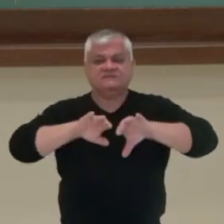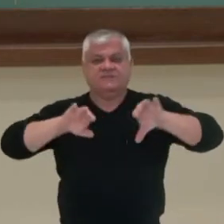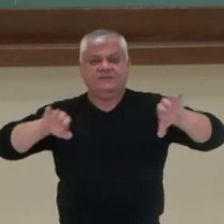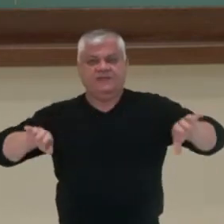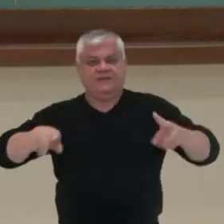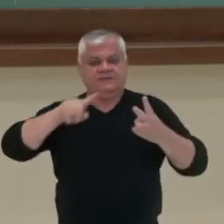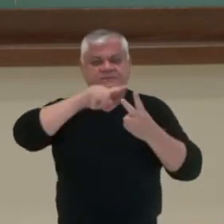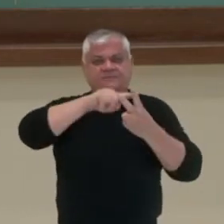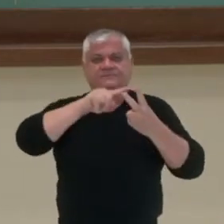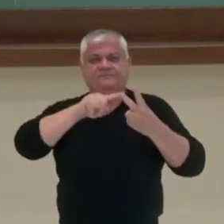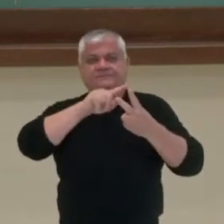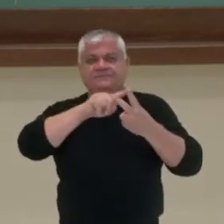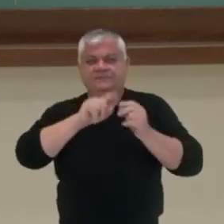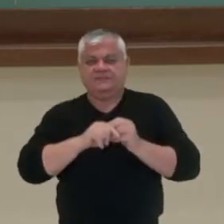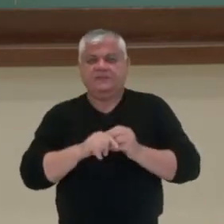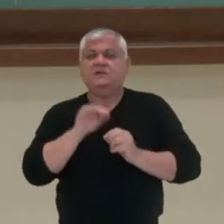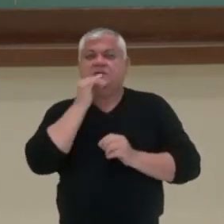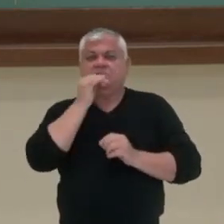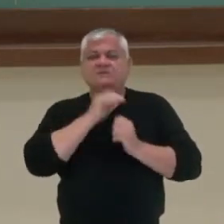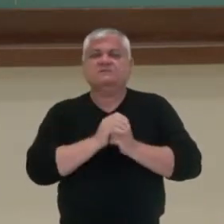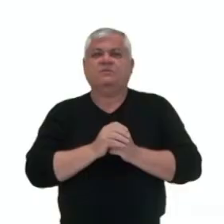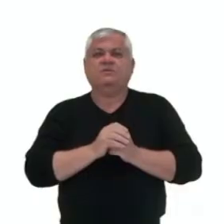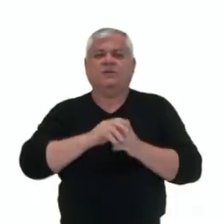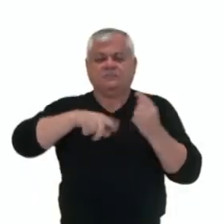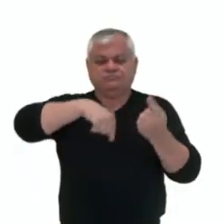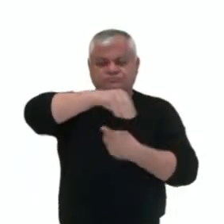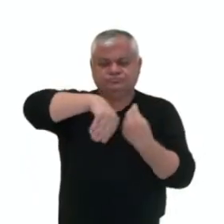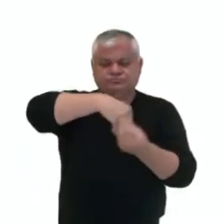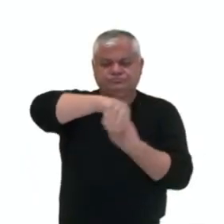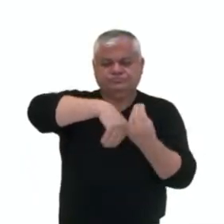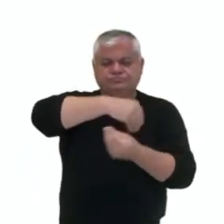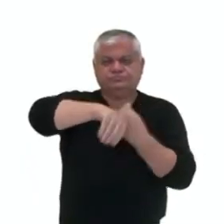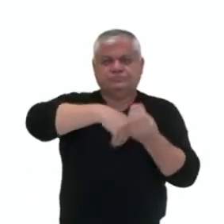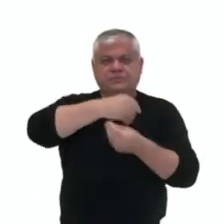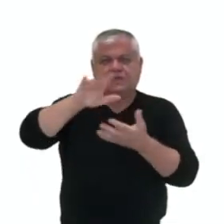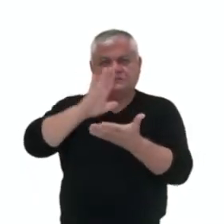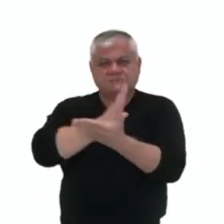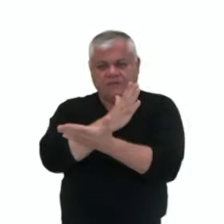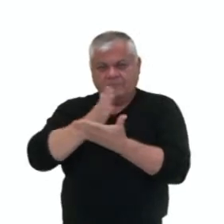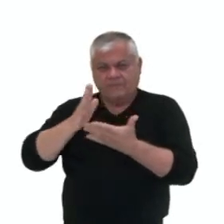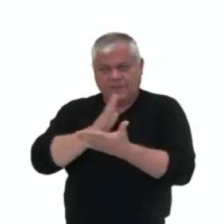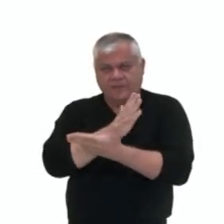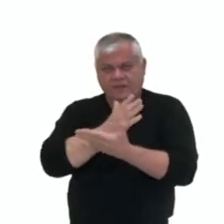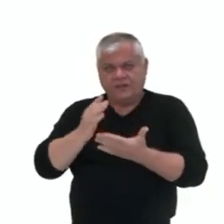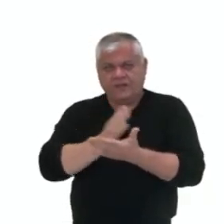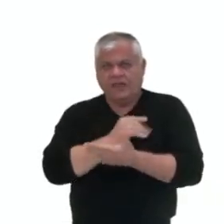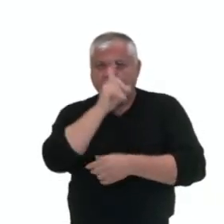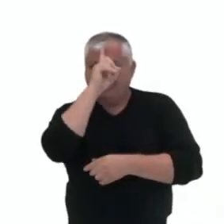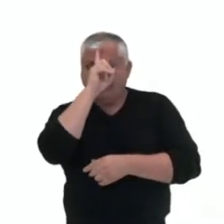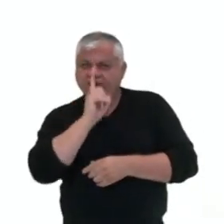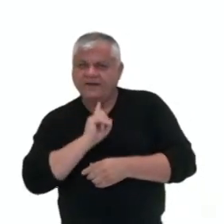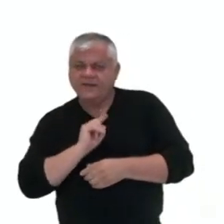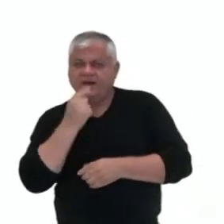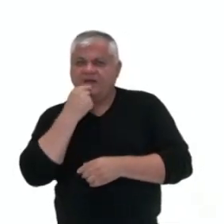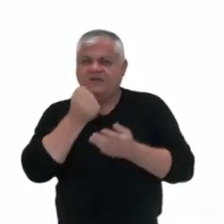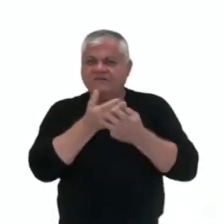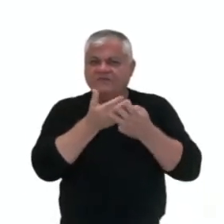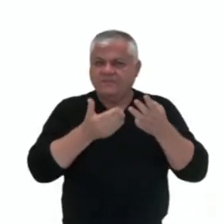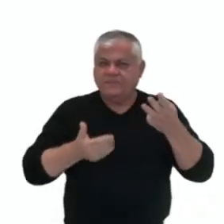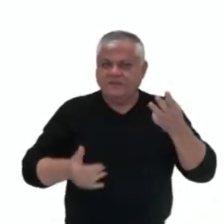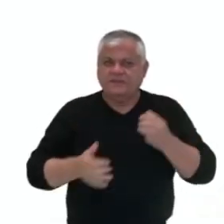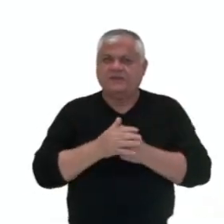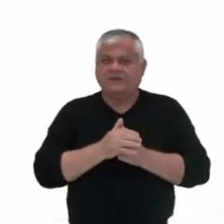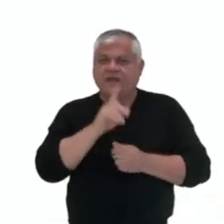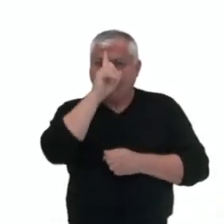Então, é colocado numa máquina, uma centrífuga, e aí vai separar. A parte sólida vai para o fundo e a parte líquida do sangue, que é o